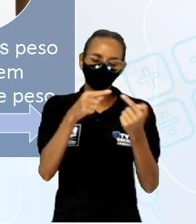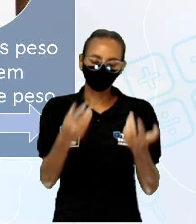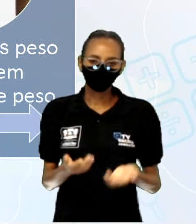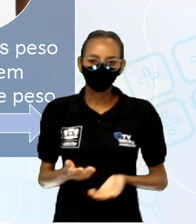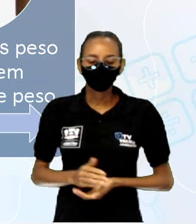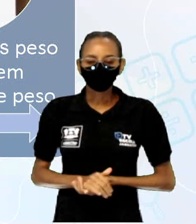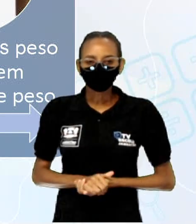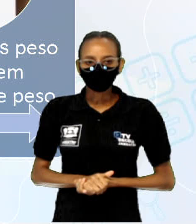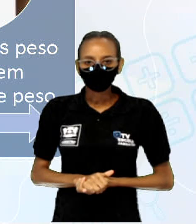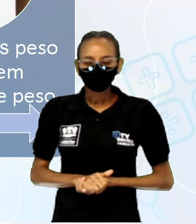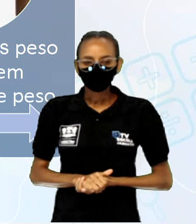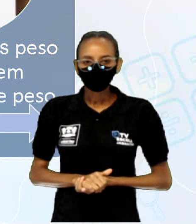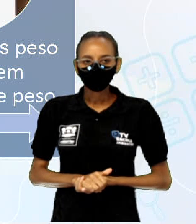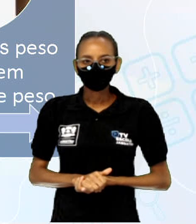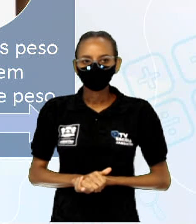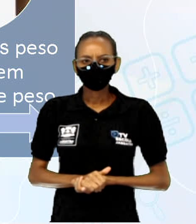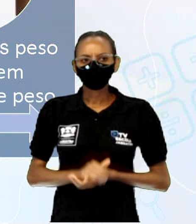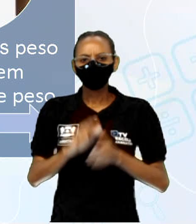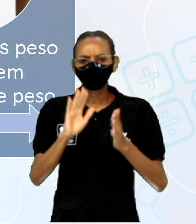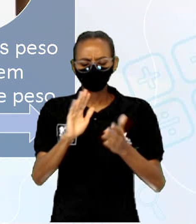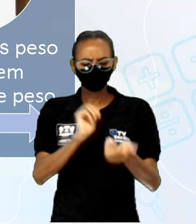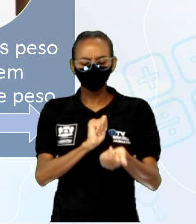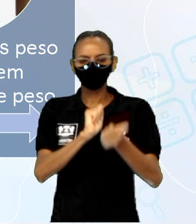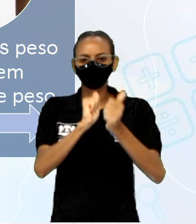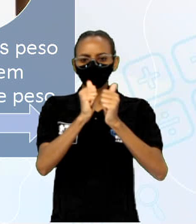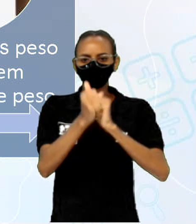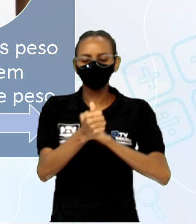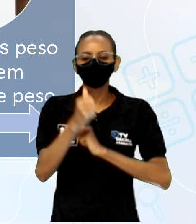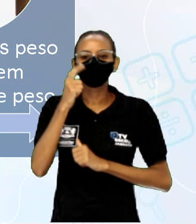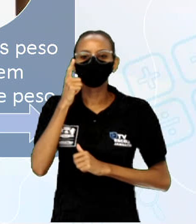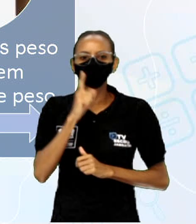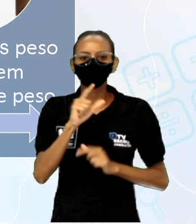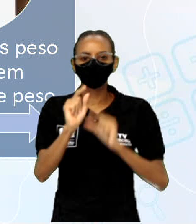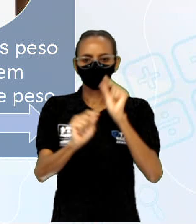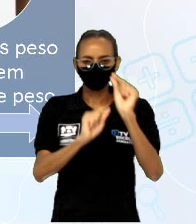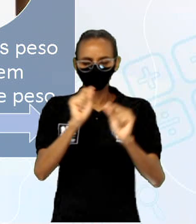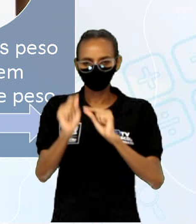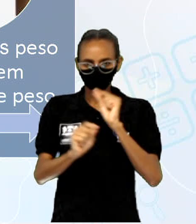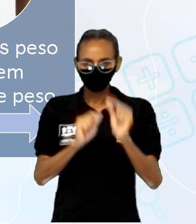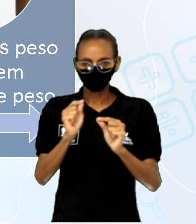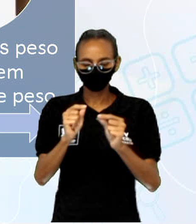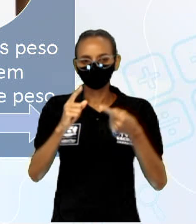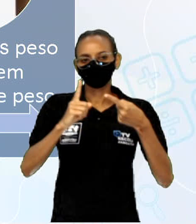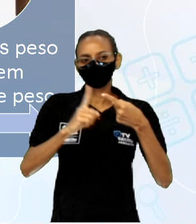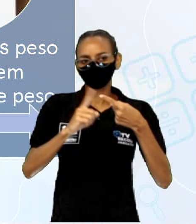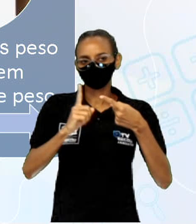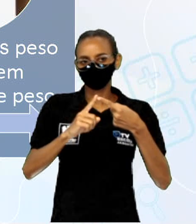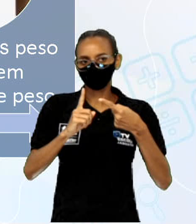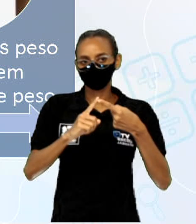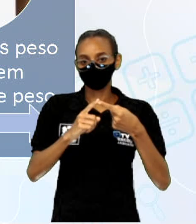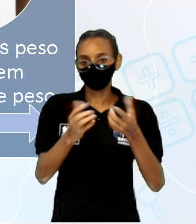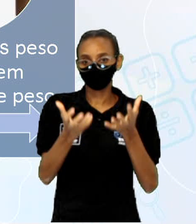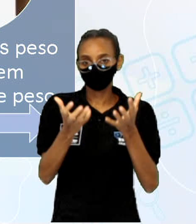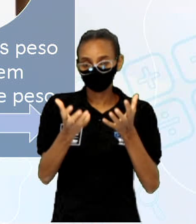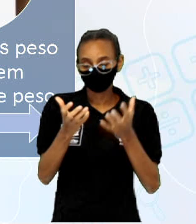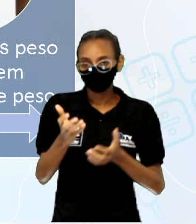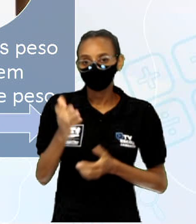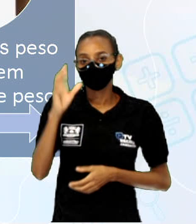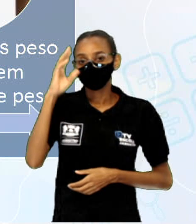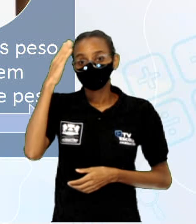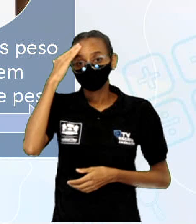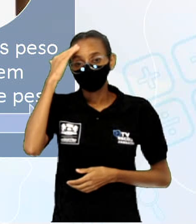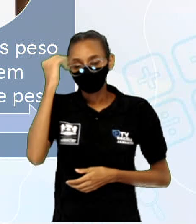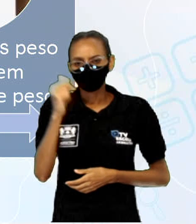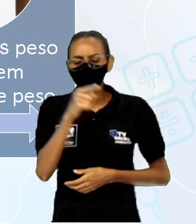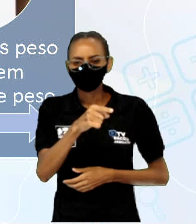nesse esporte tão bom, tão grande, que teve tanta visibilidade nas Olimpíadas? Primeiro, quando eu quero saber quem foi